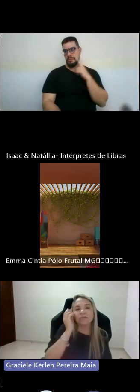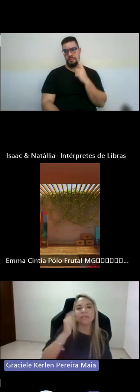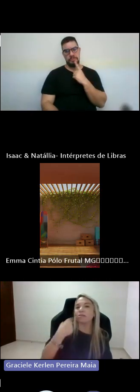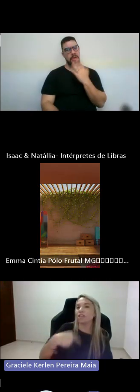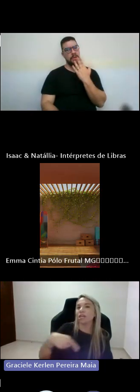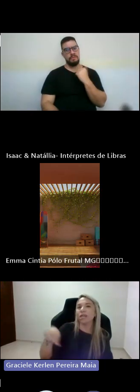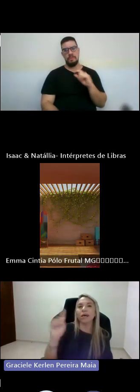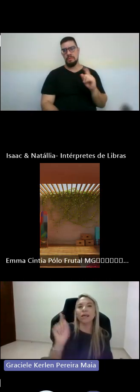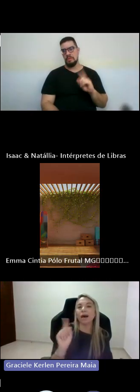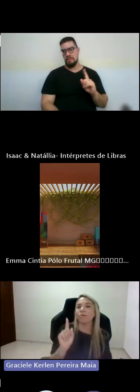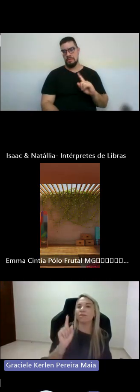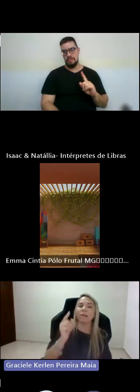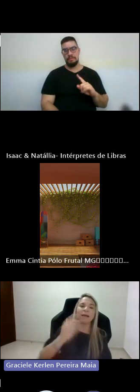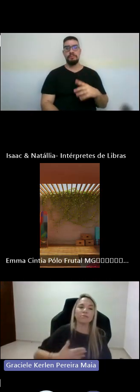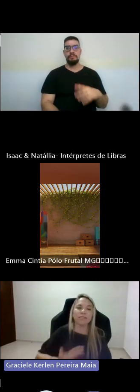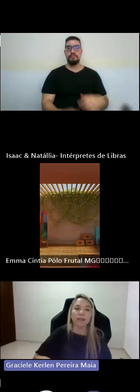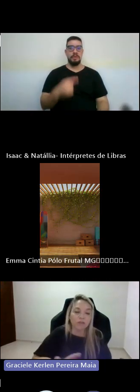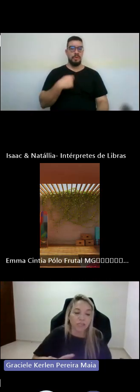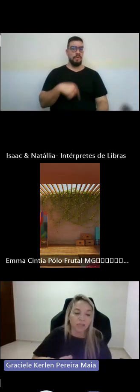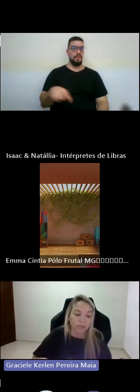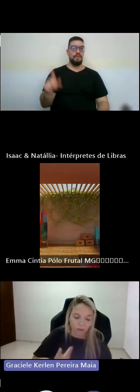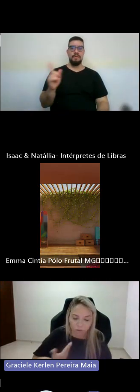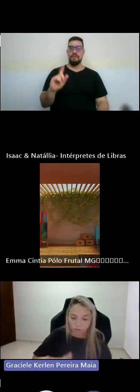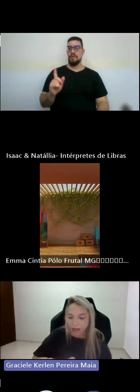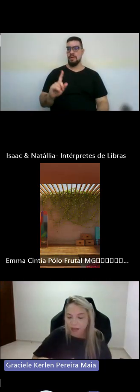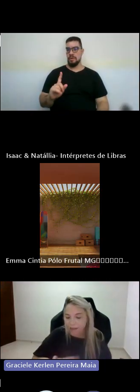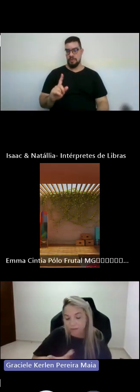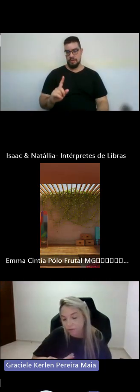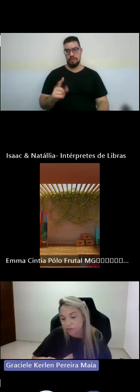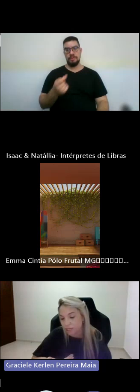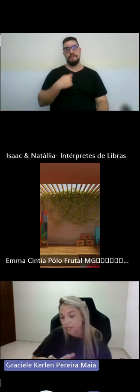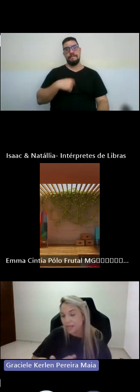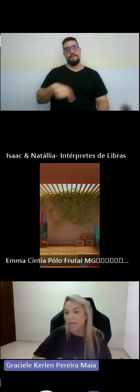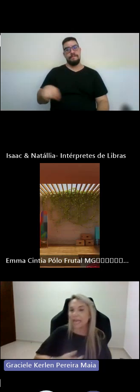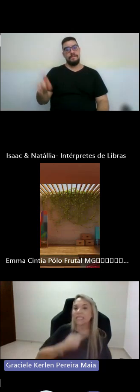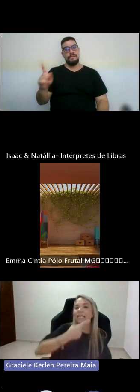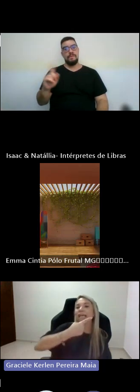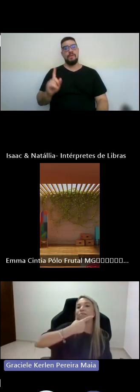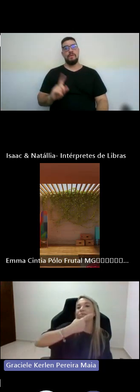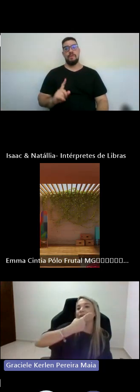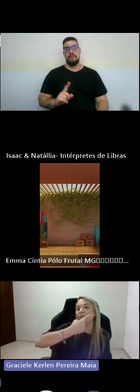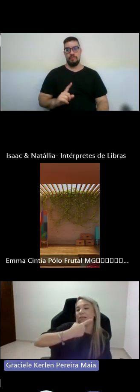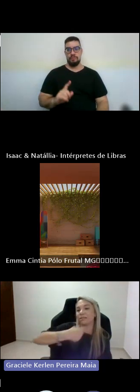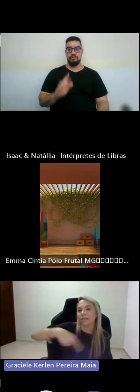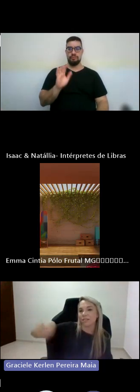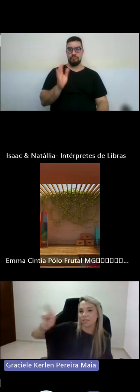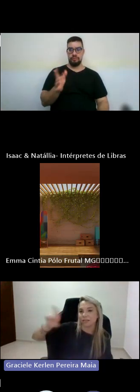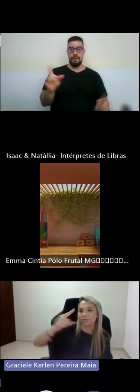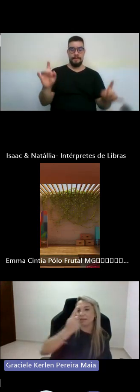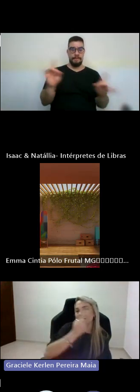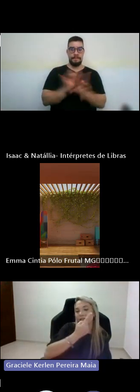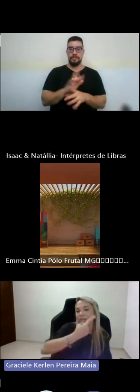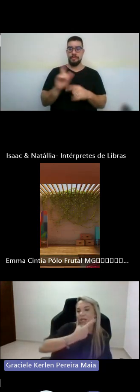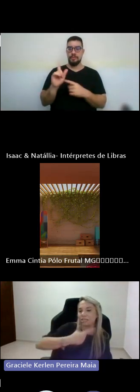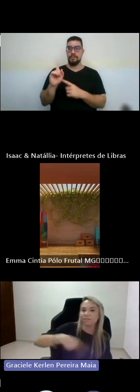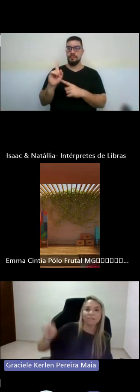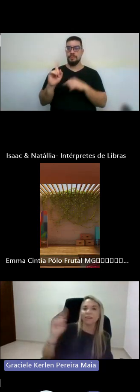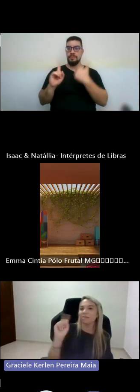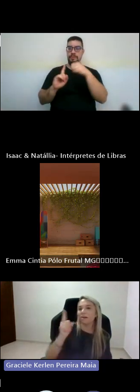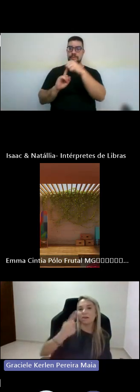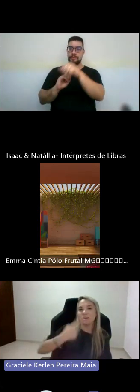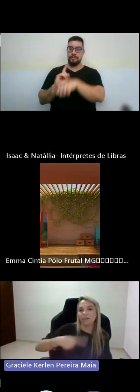Né? O sinal de ir, não. Ainda mais que o sinal de ir ou vai, né? O sinal de ir. Ele já está no dedo indicativo, né? No dedo